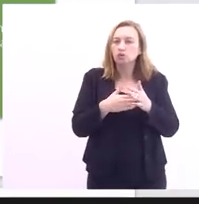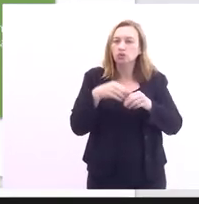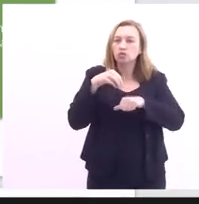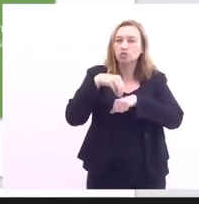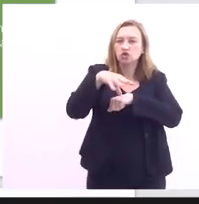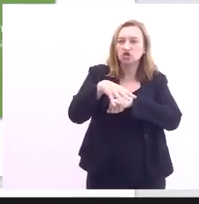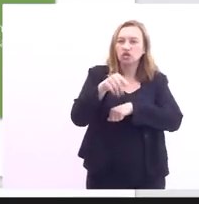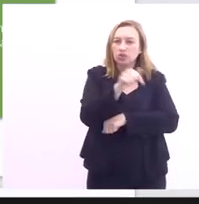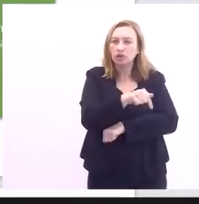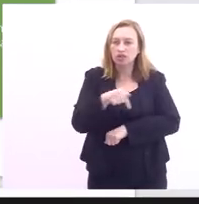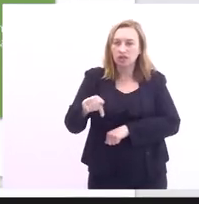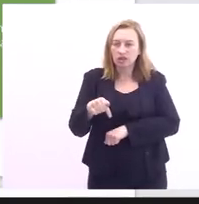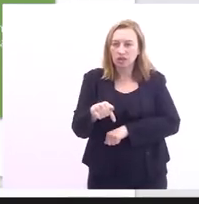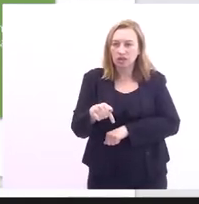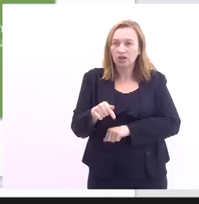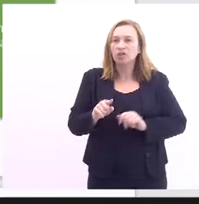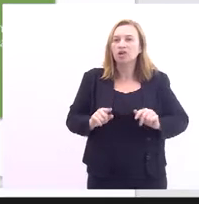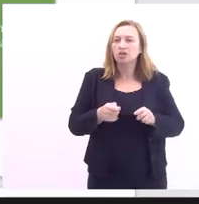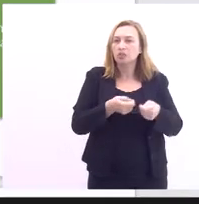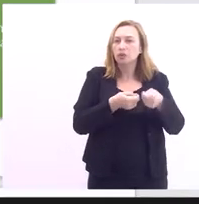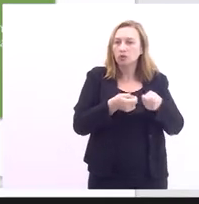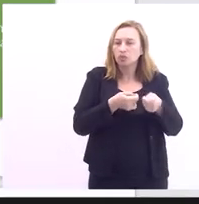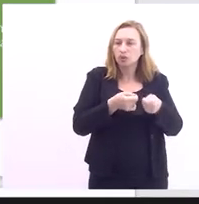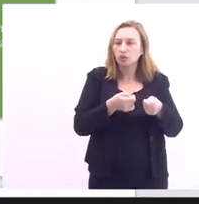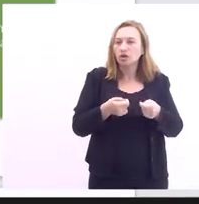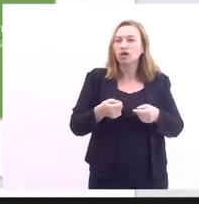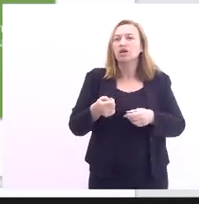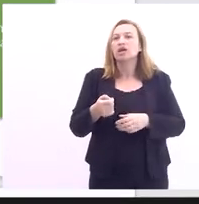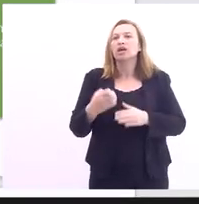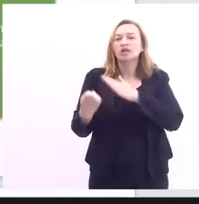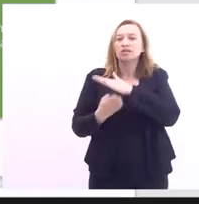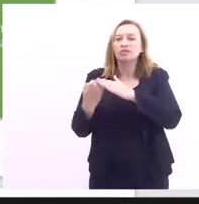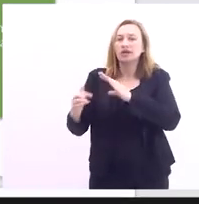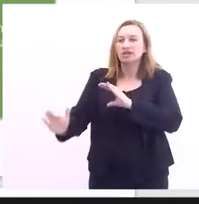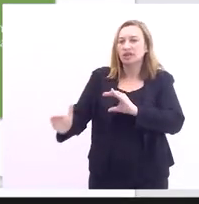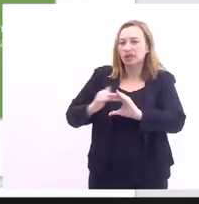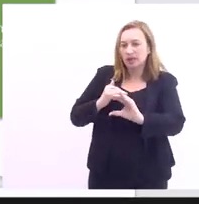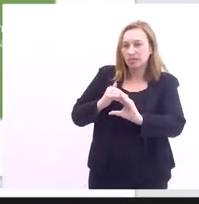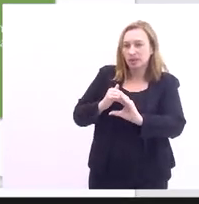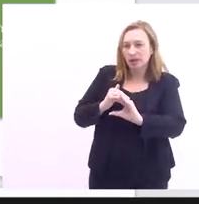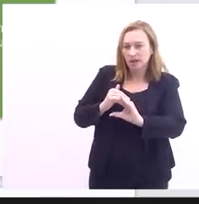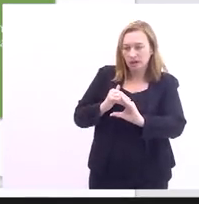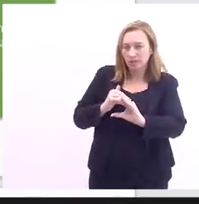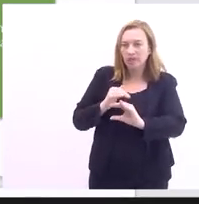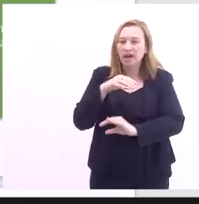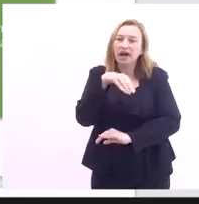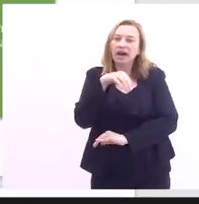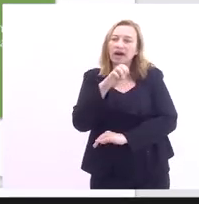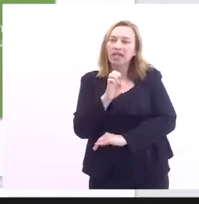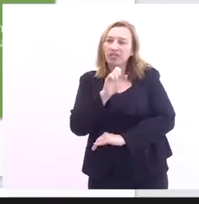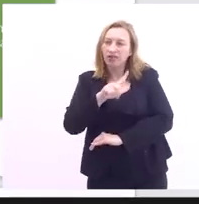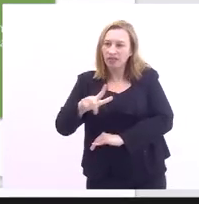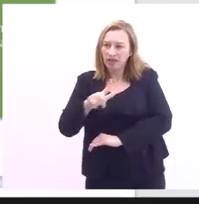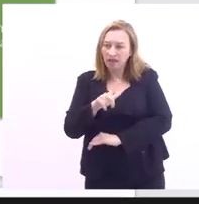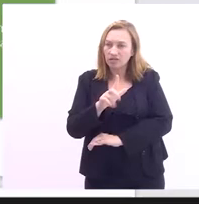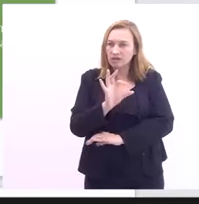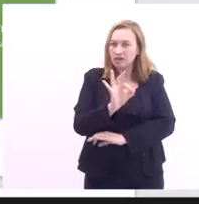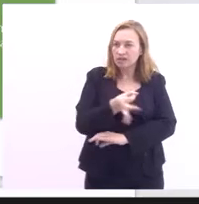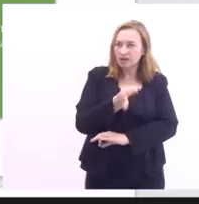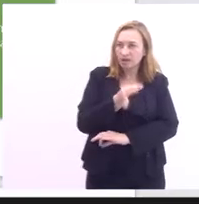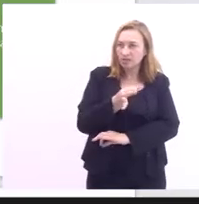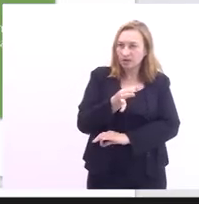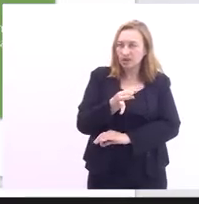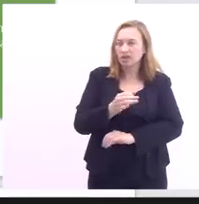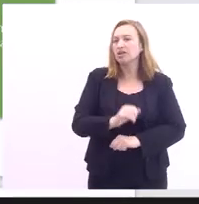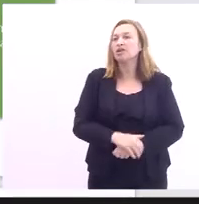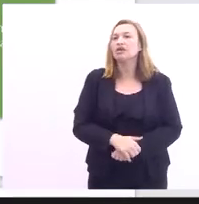que são indicadores regulados, que as empresas precisam encaminhar para a ANEEL periodicamente, por força de resolução.